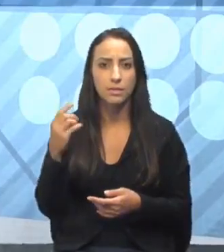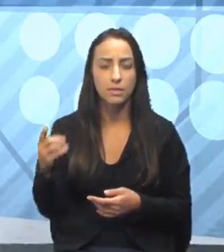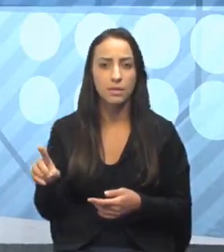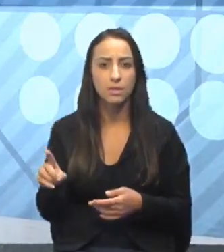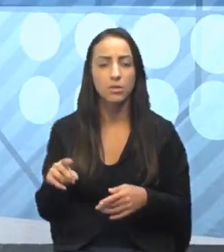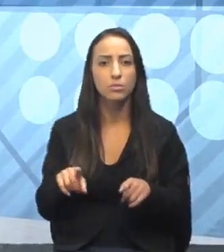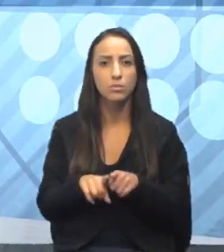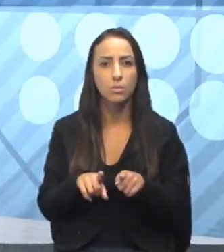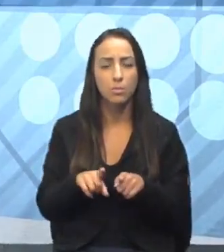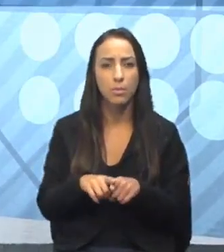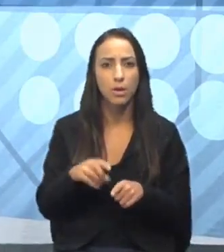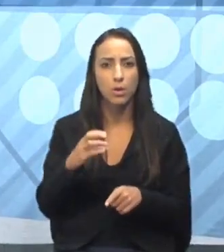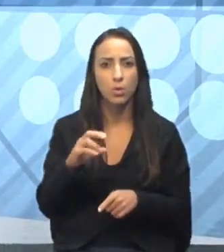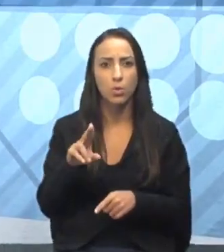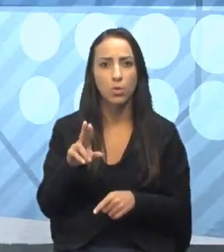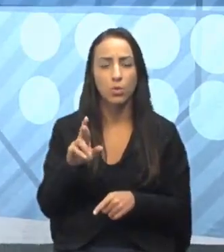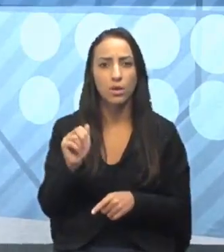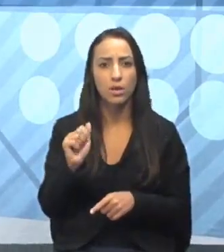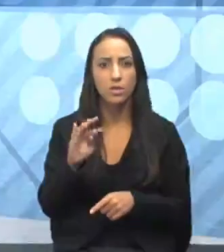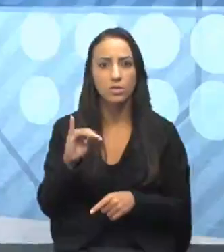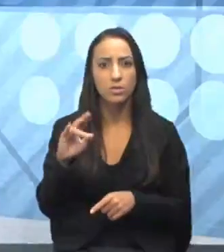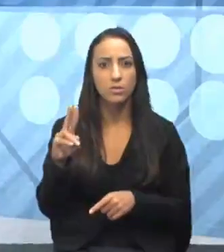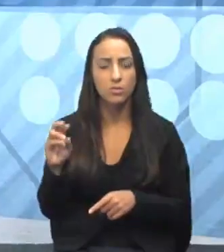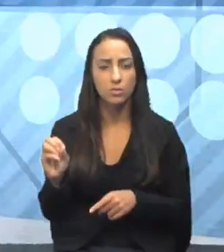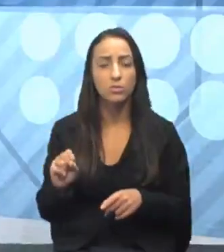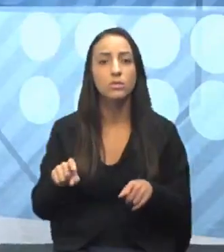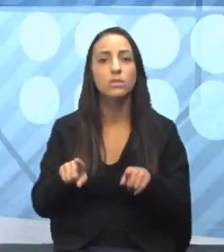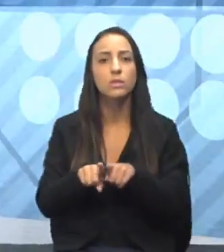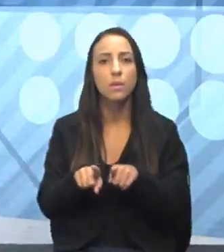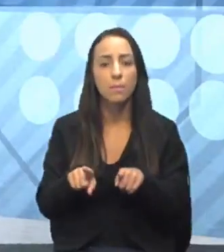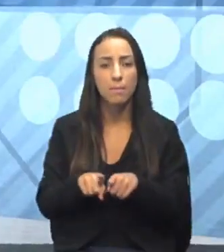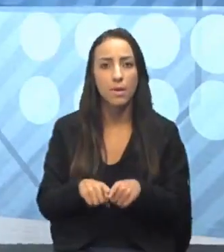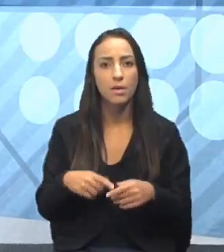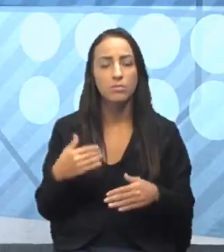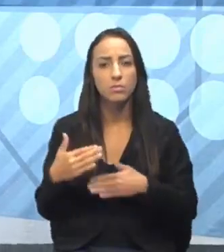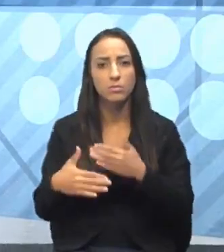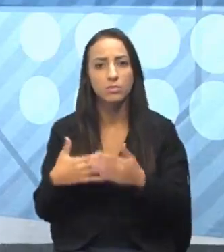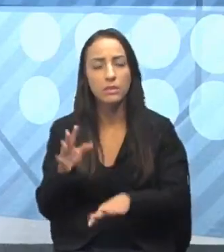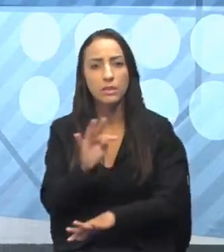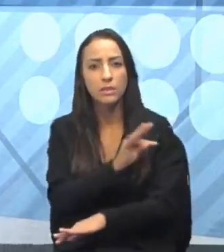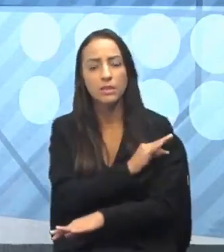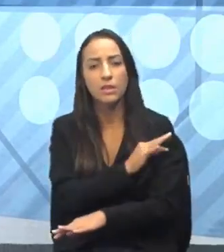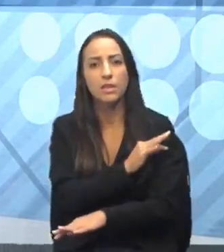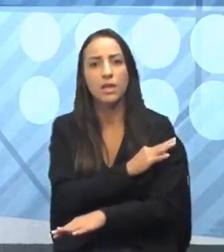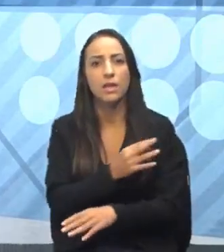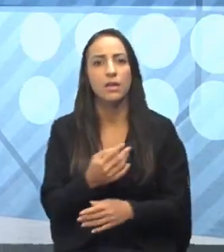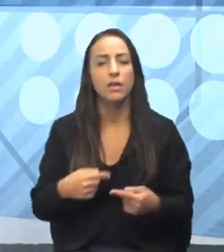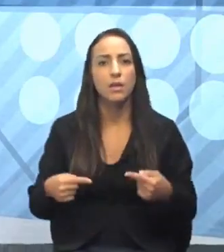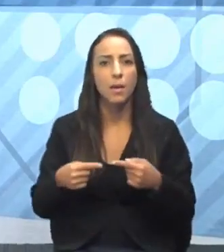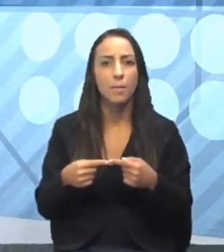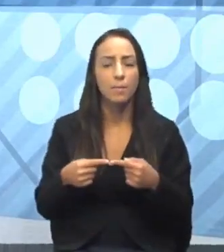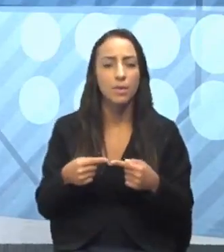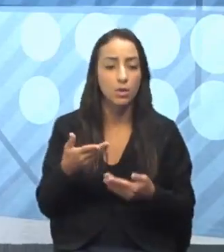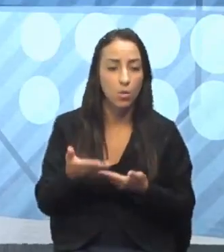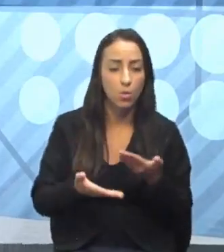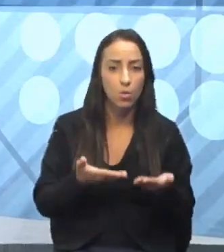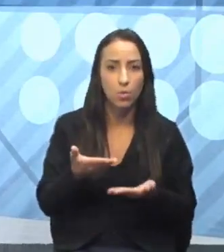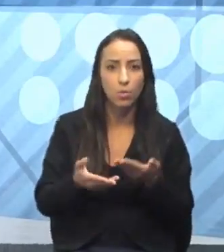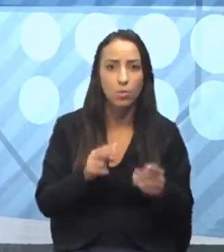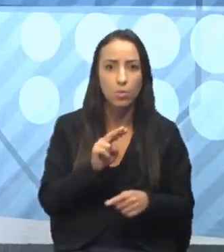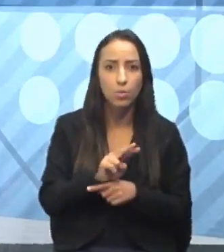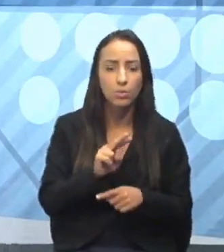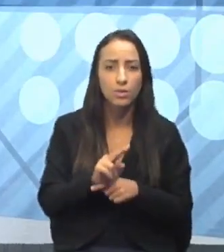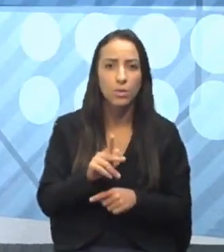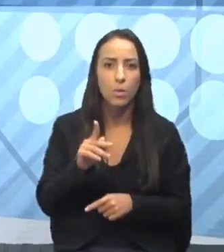da realização de curativos, além de desenvolver também a técnica relacionada aos cuidados